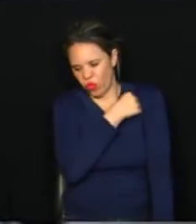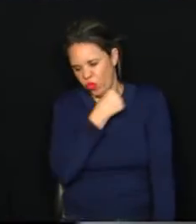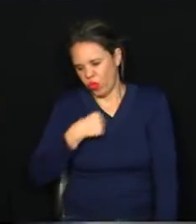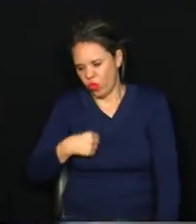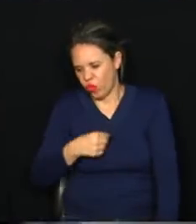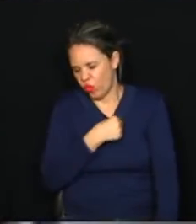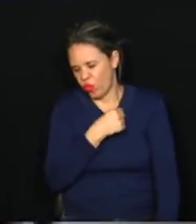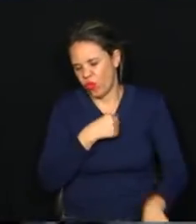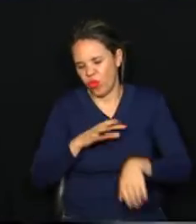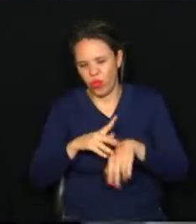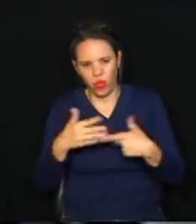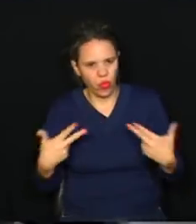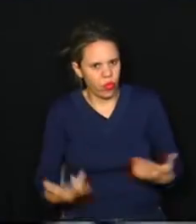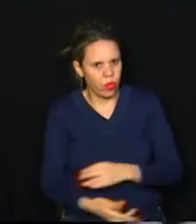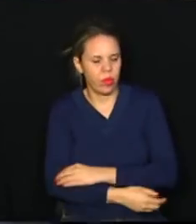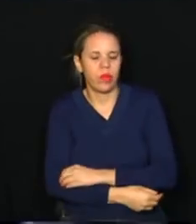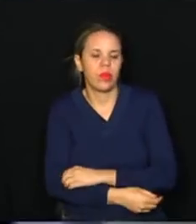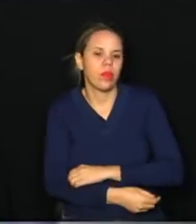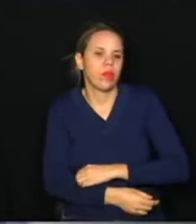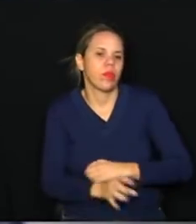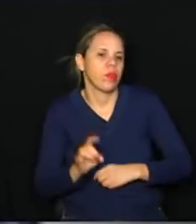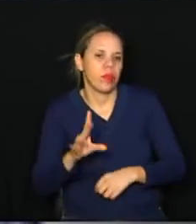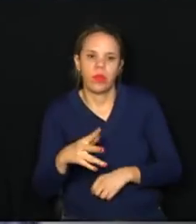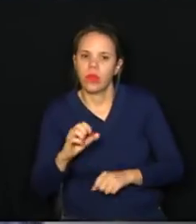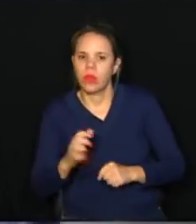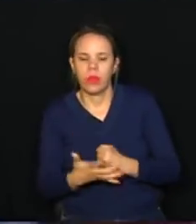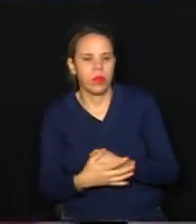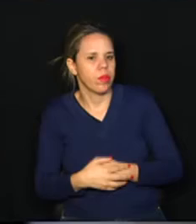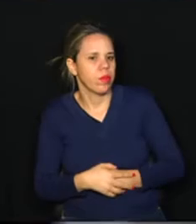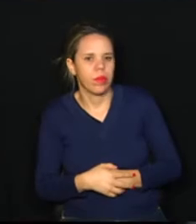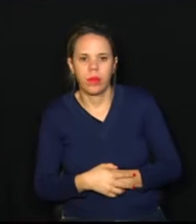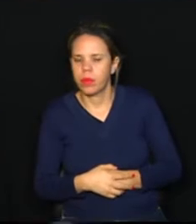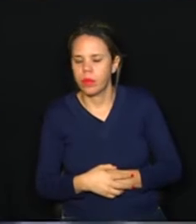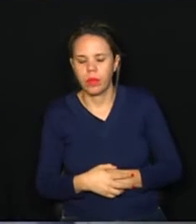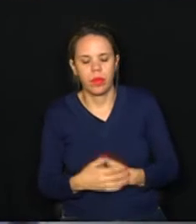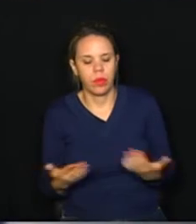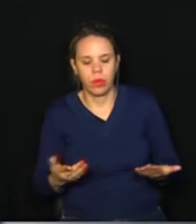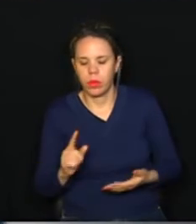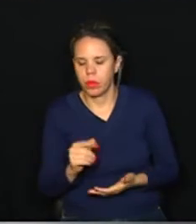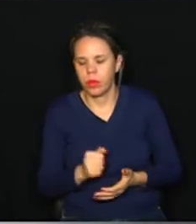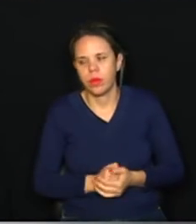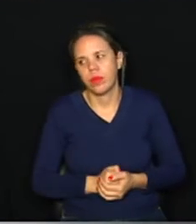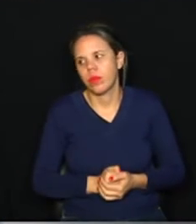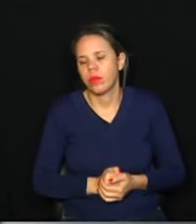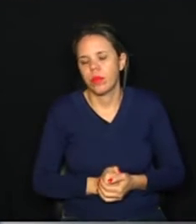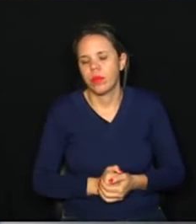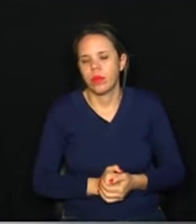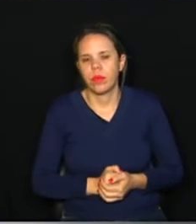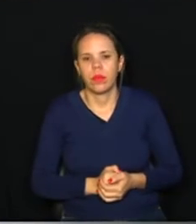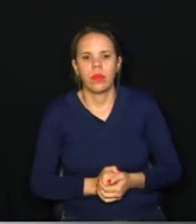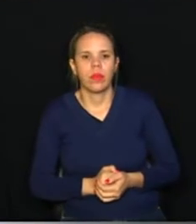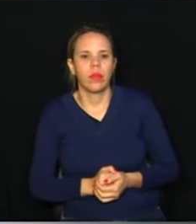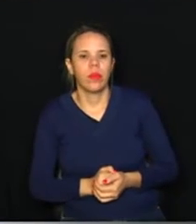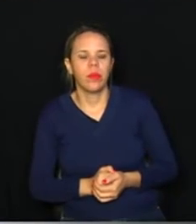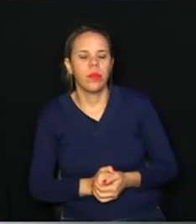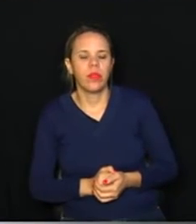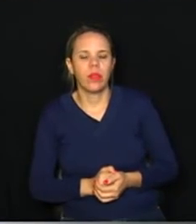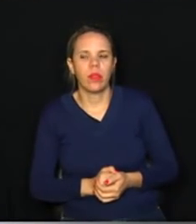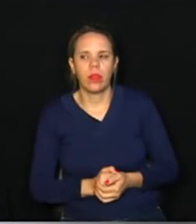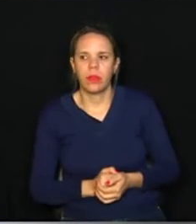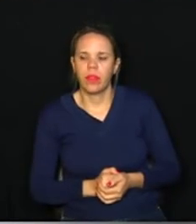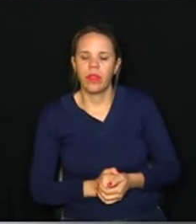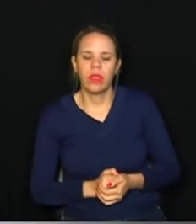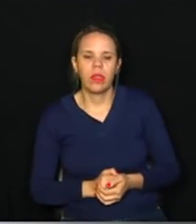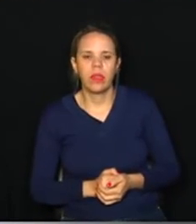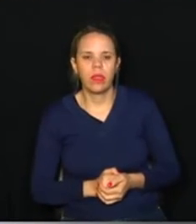sarampo. Não é apenas a vacina que está hoje na pauta jornalística que o